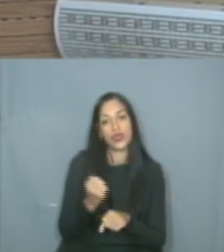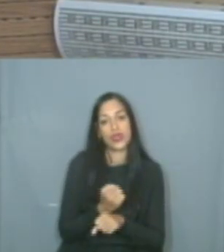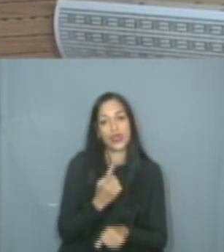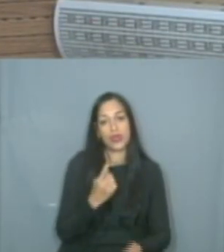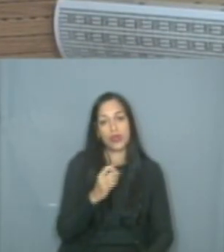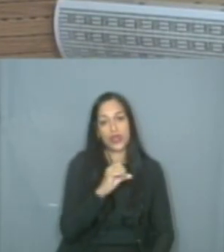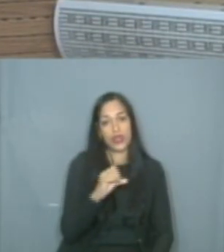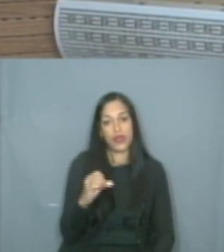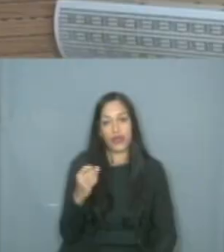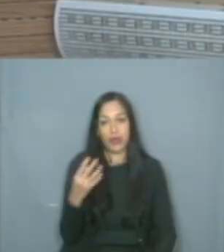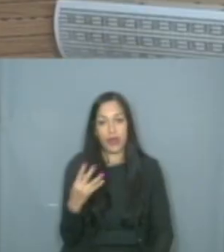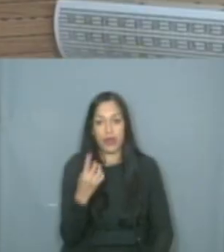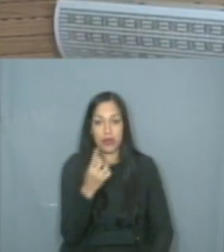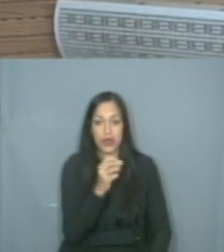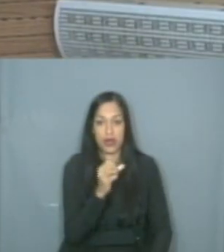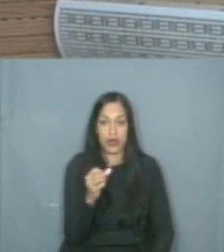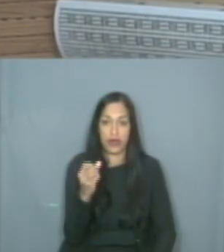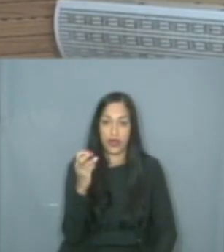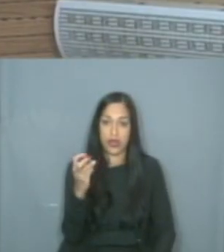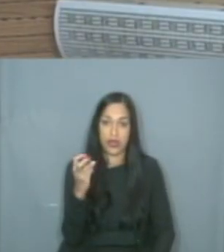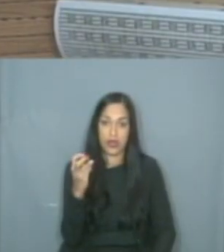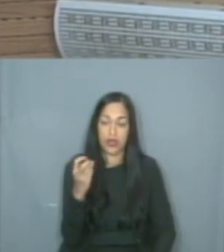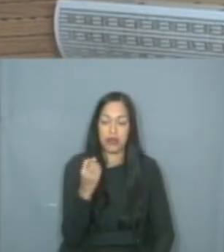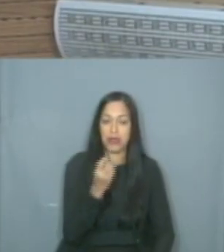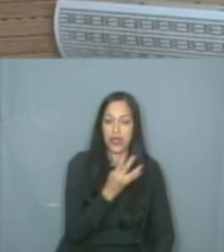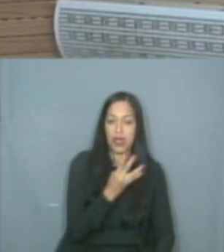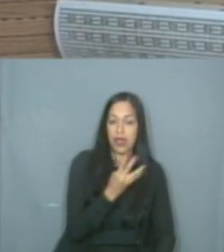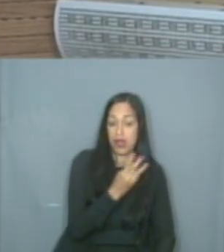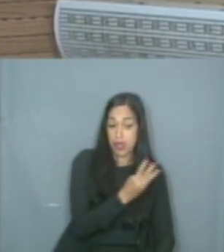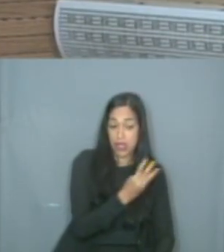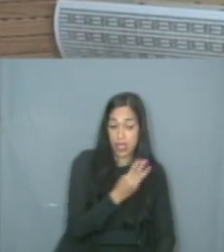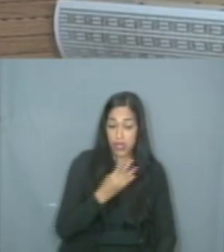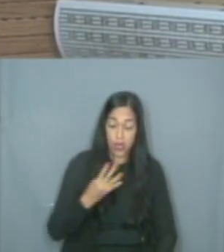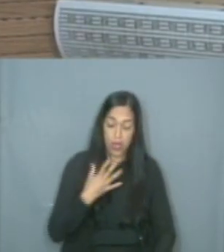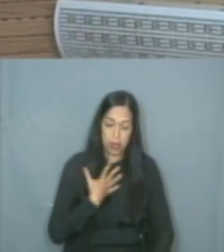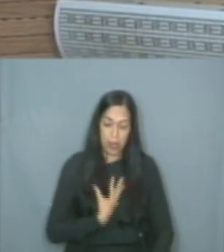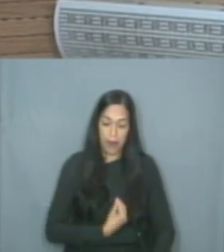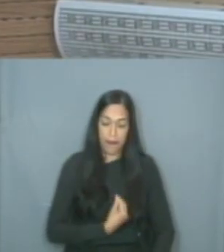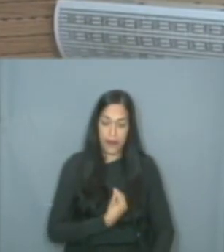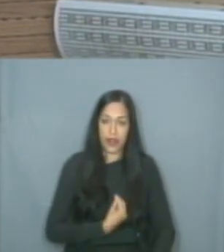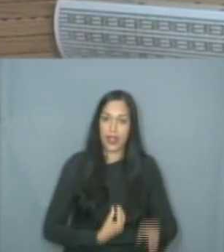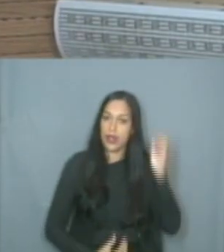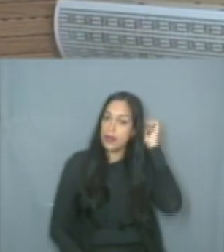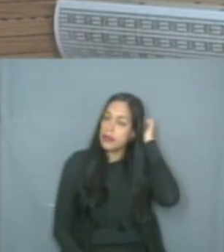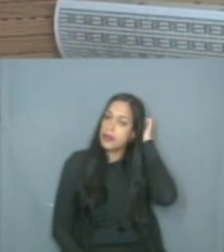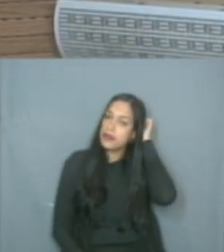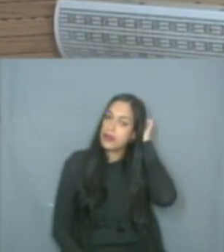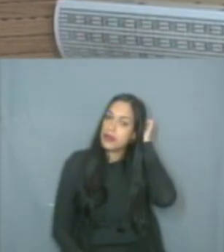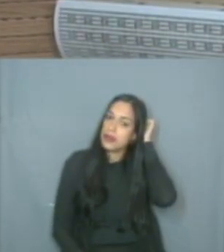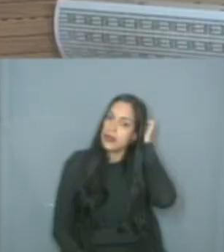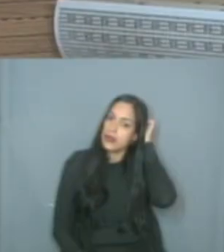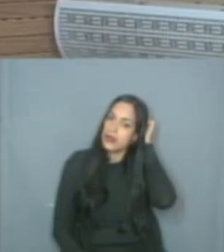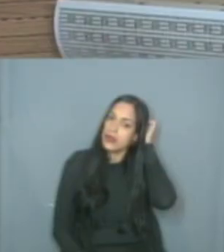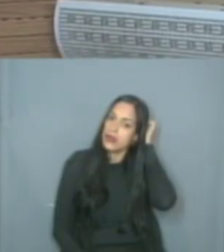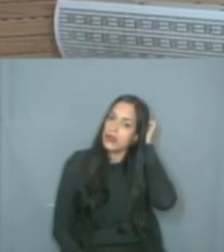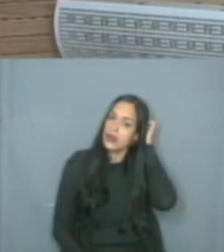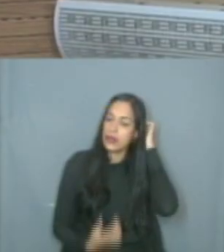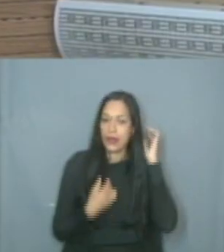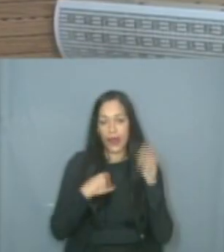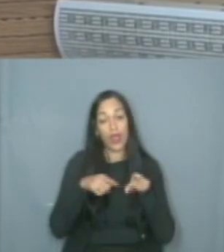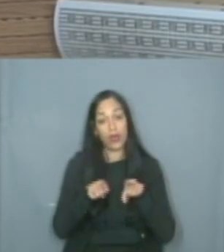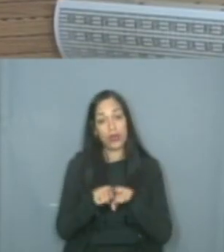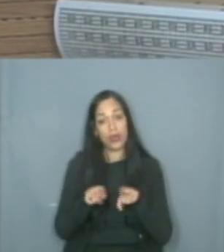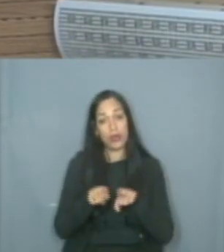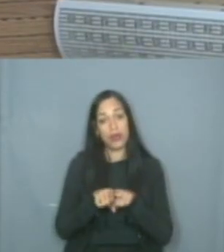90, 94, 95, passei ali 3 anos ou 4 da minha vida profissional. E eu também utilizo